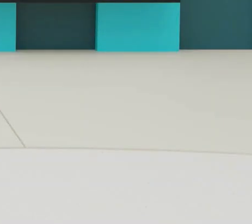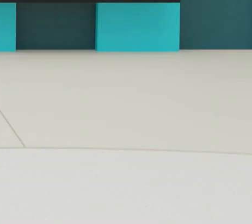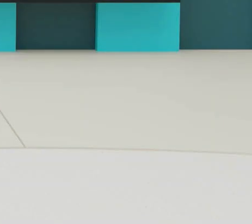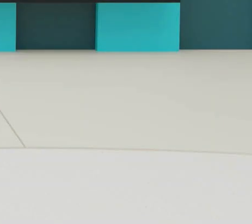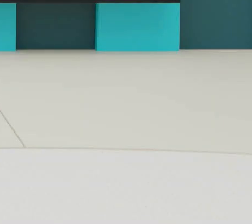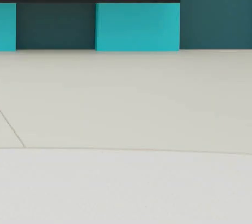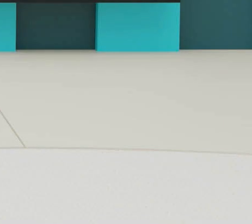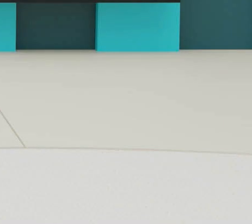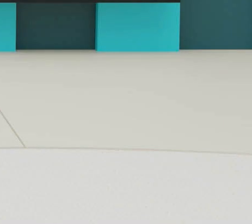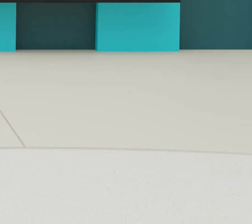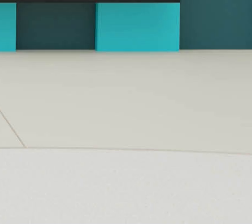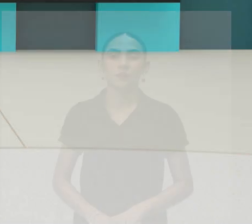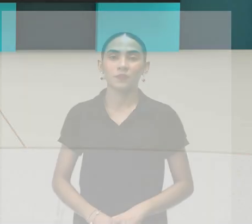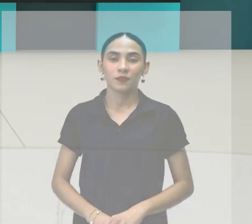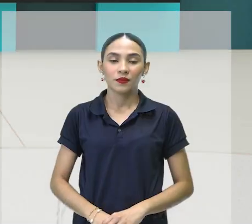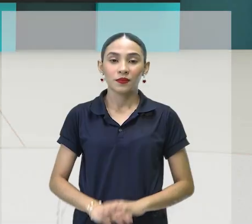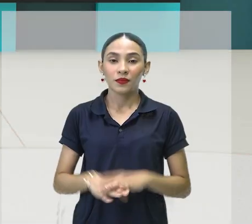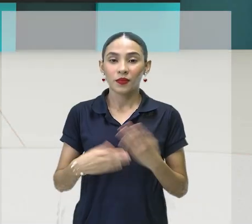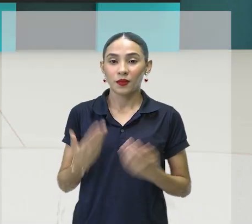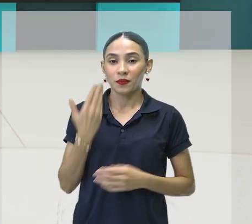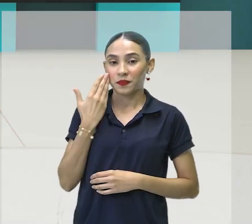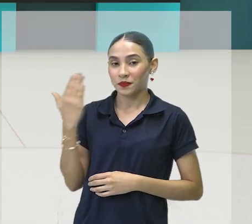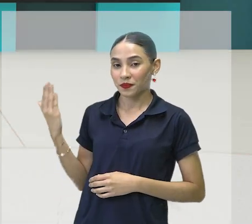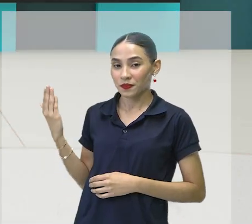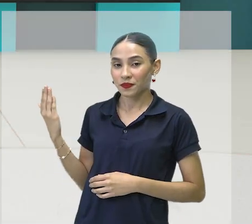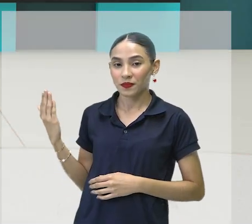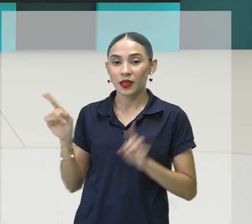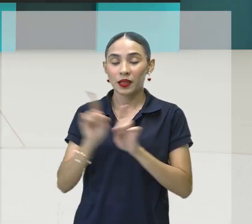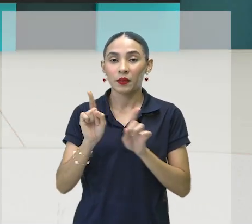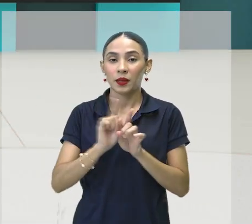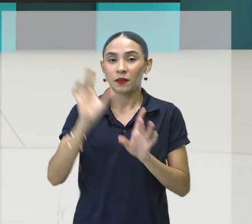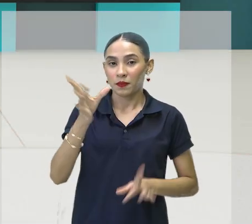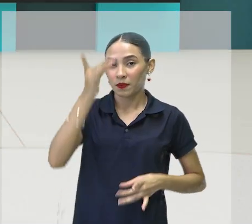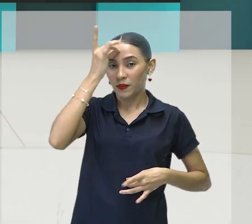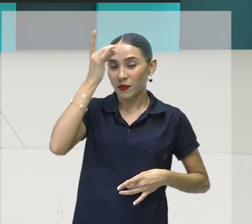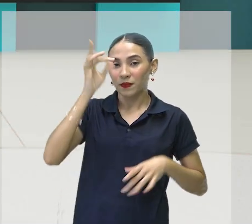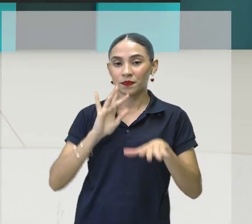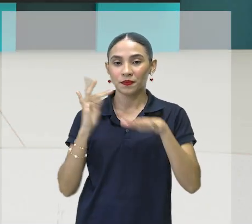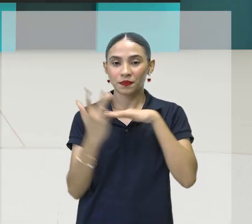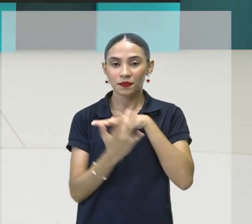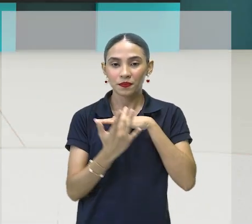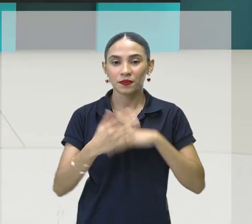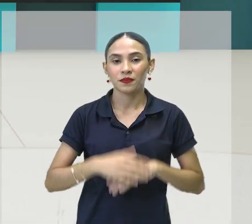Então, vamos falar agora sobre design digital e as performance